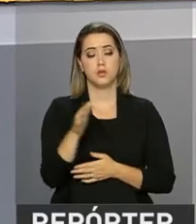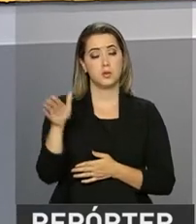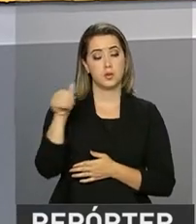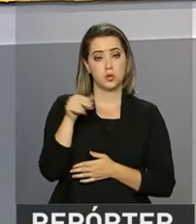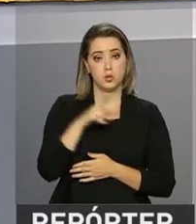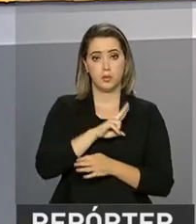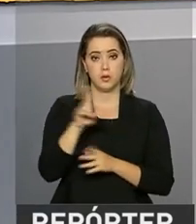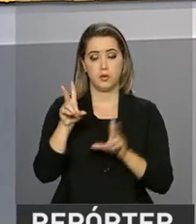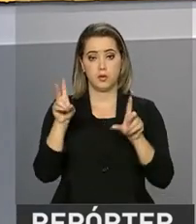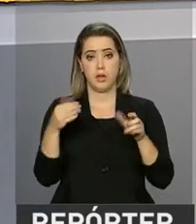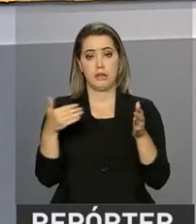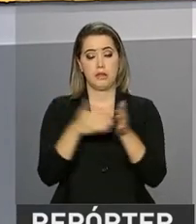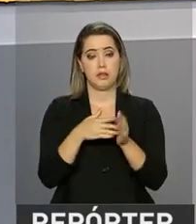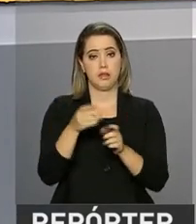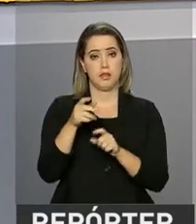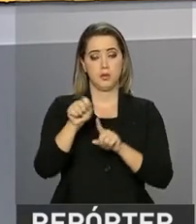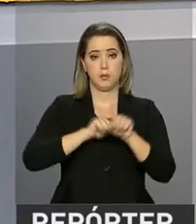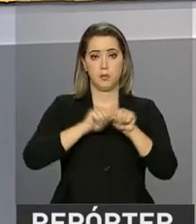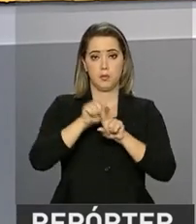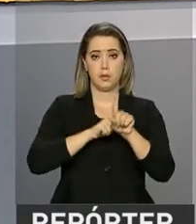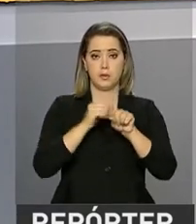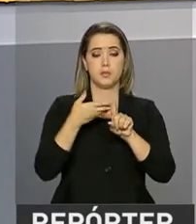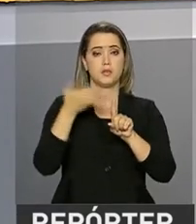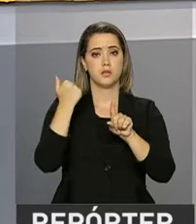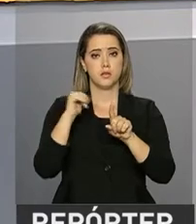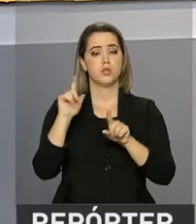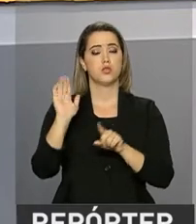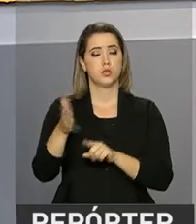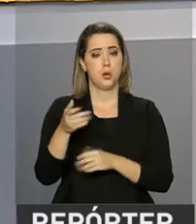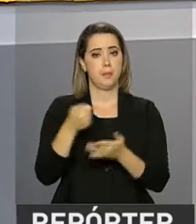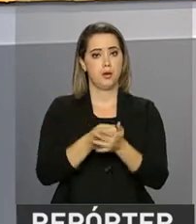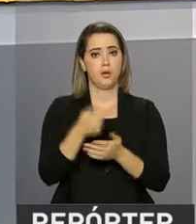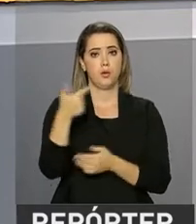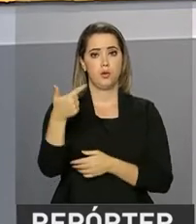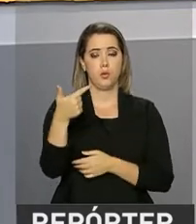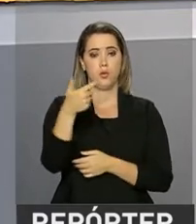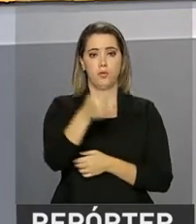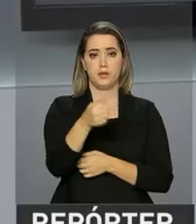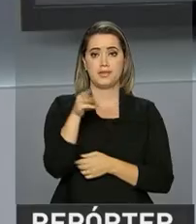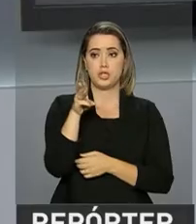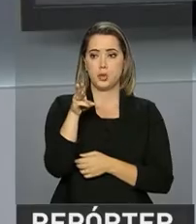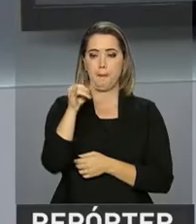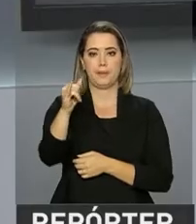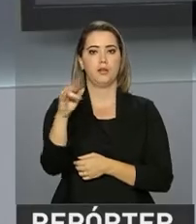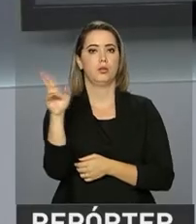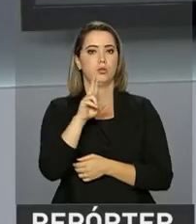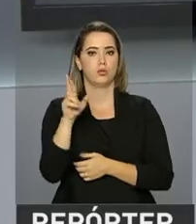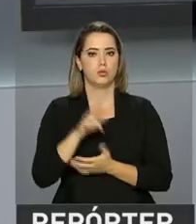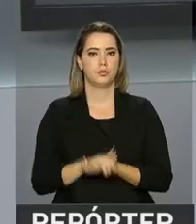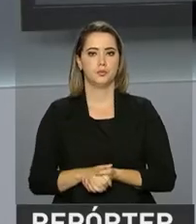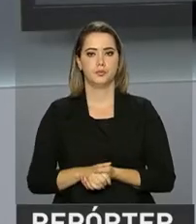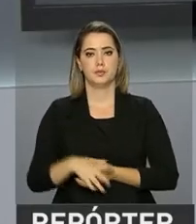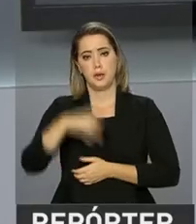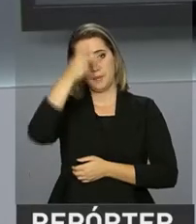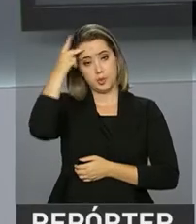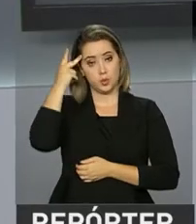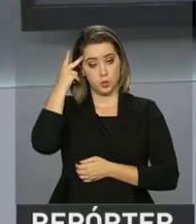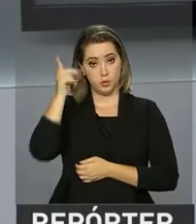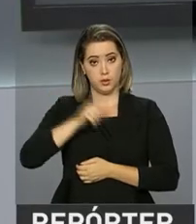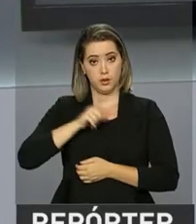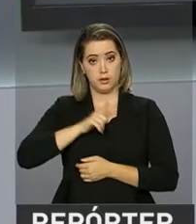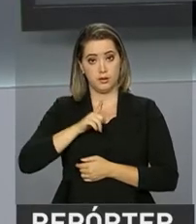matéria até o mês passado a caixa pagou 27 bilhões de reais e quem tem um empregado